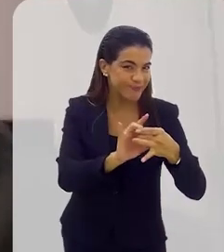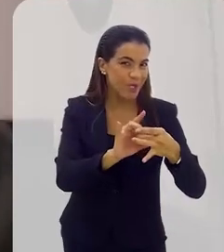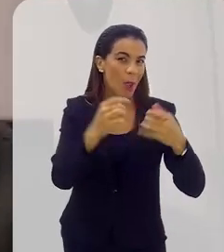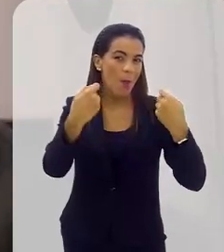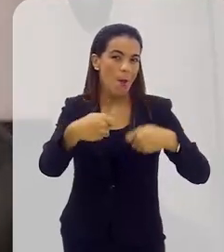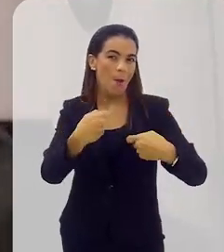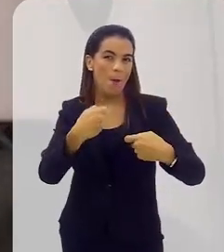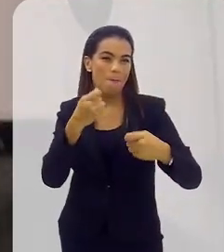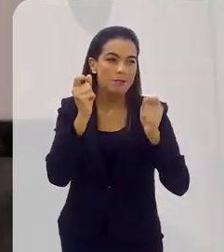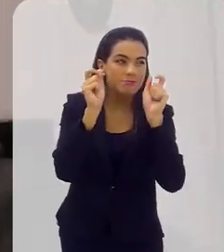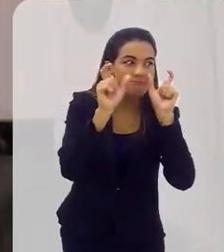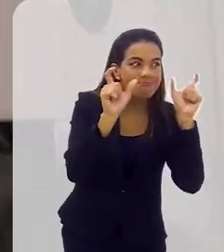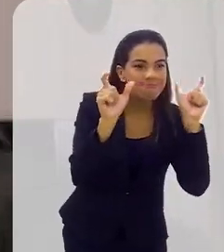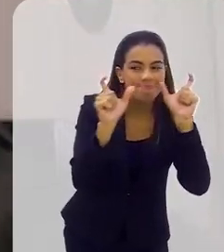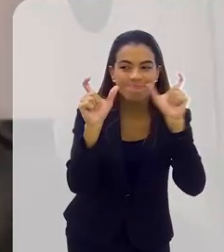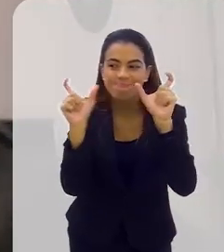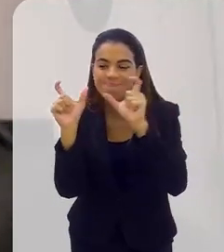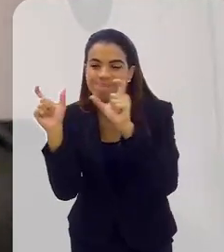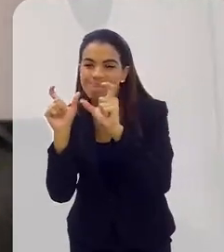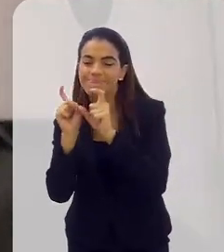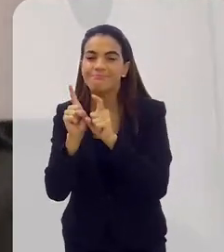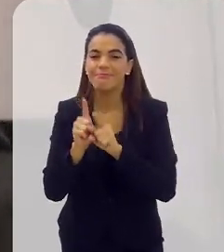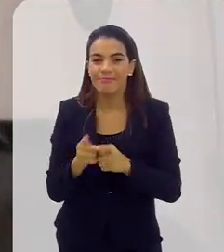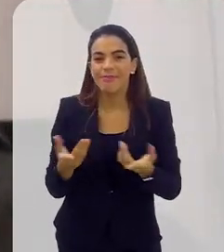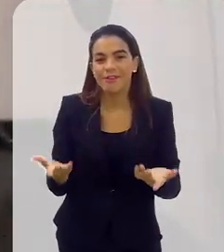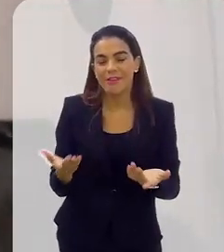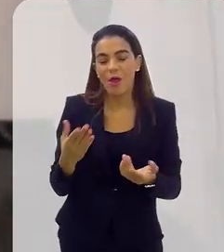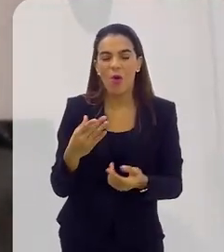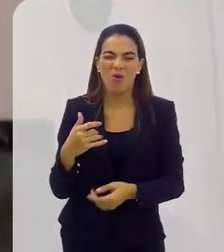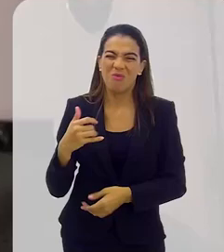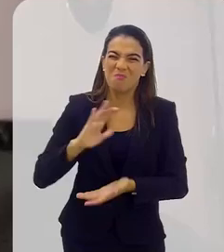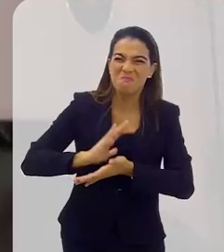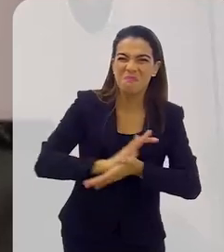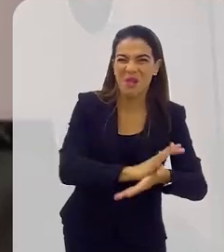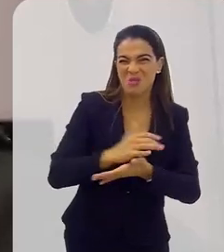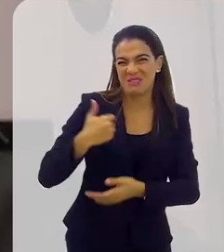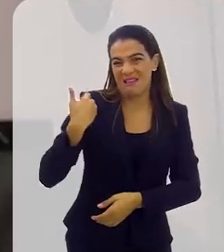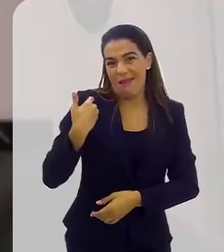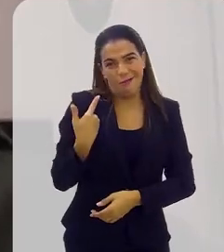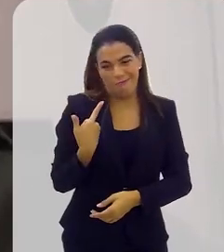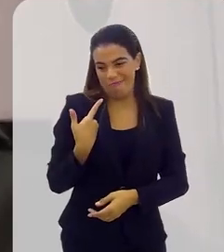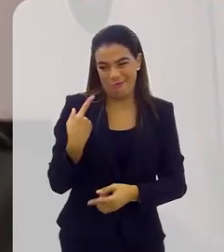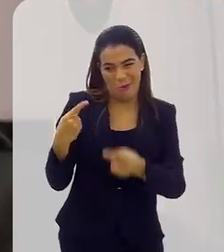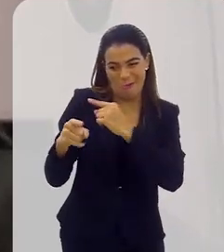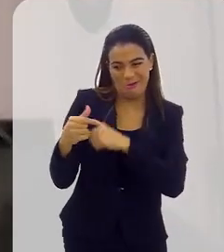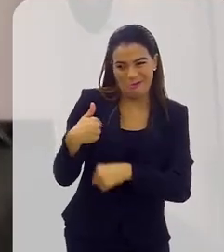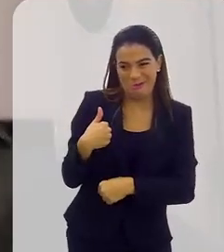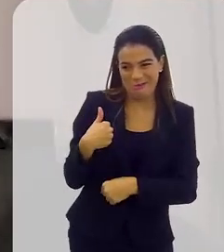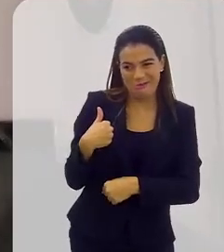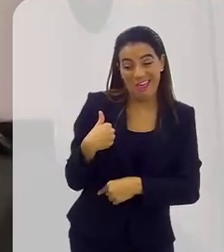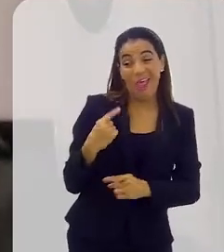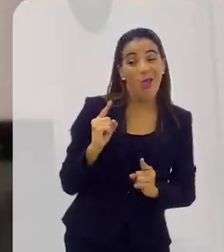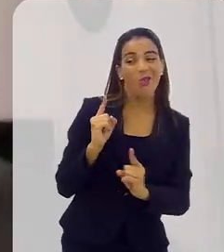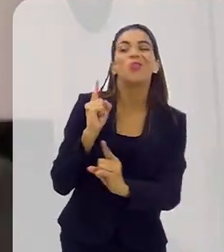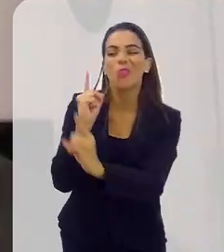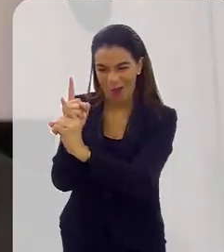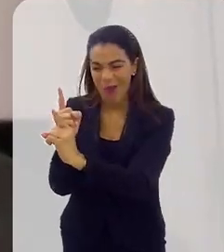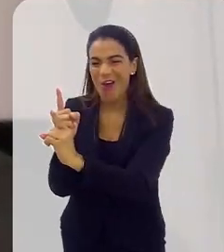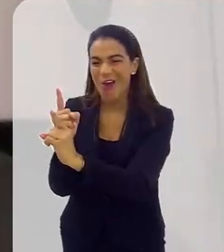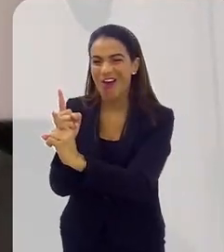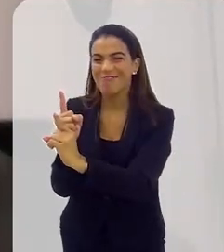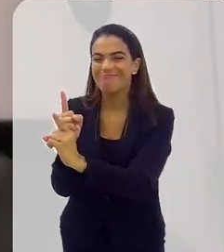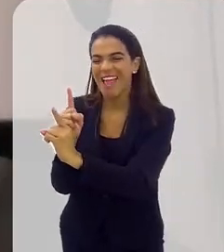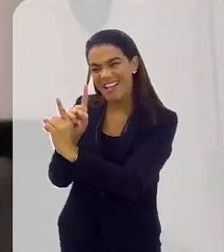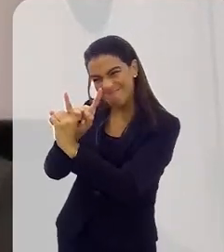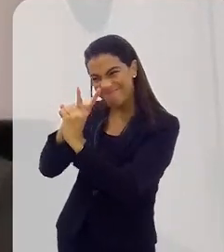estar conectado, eu tenho que estar ligado, né? Então, o etarismo não vai colar em mim, porque eu estou colado